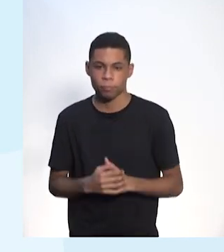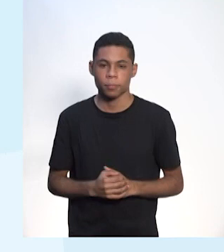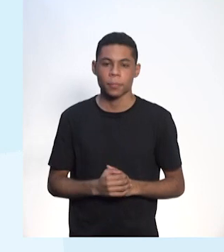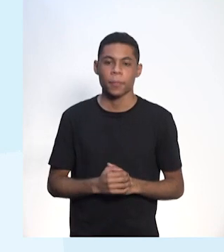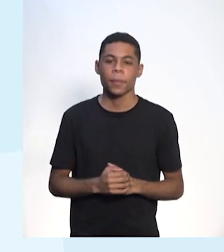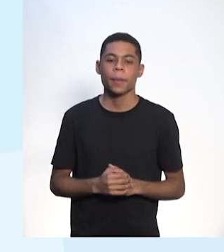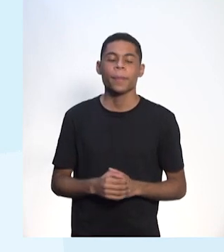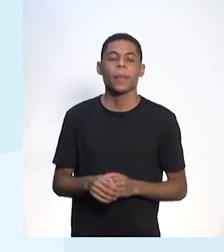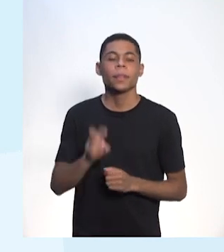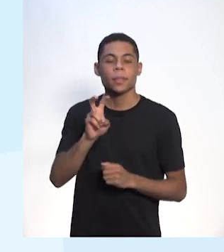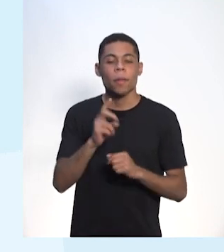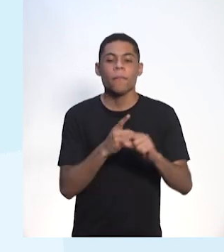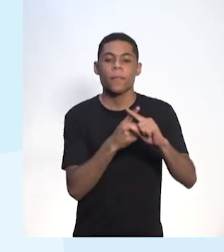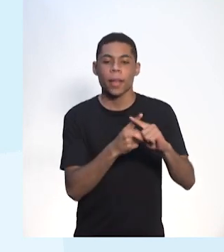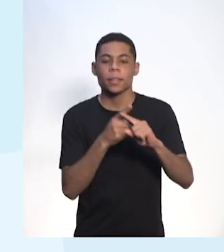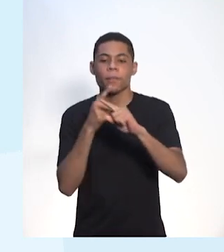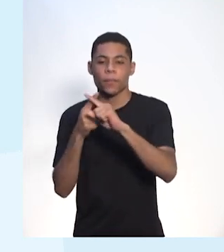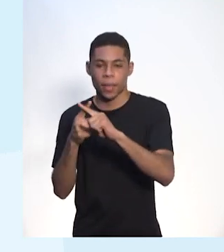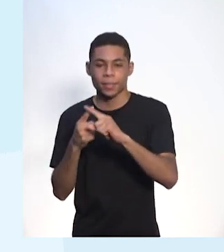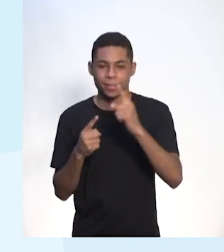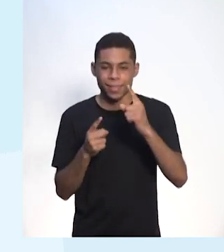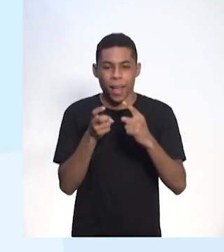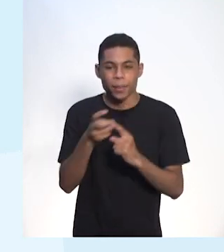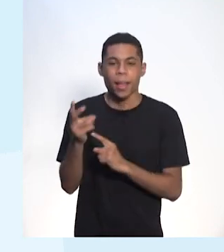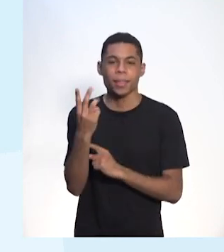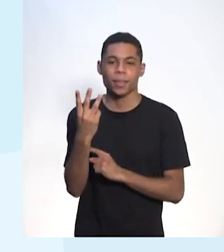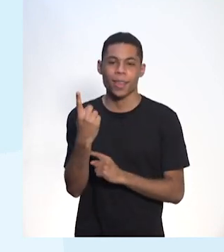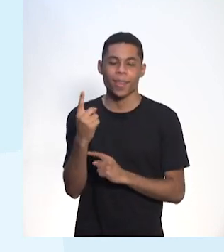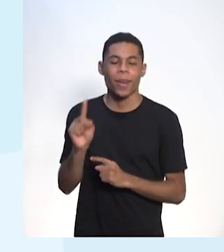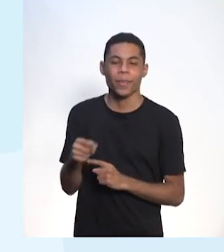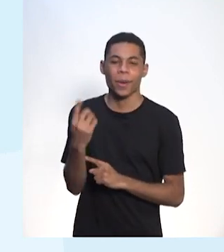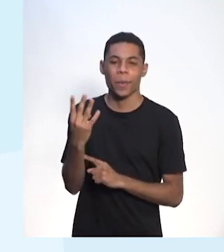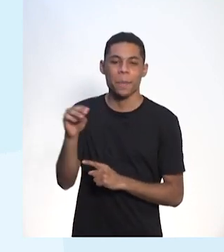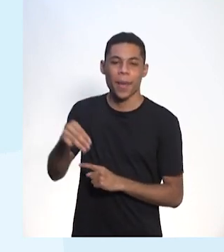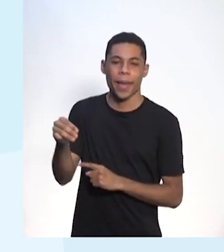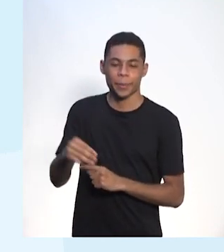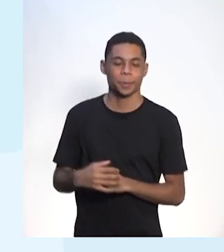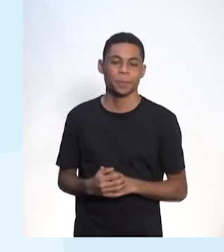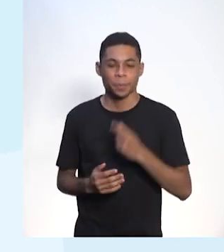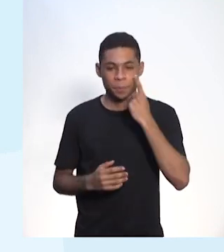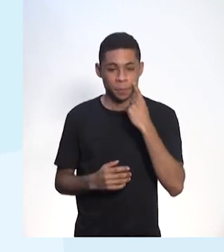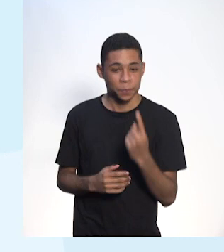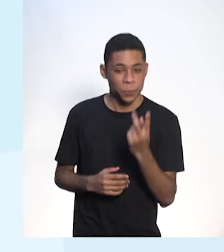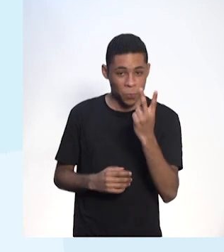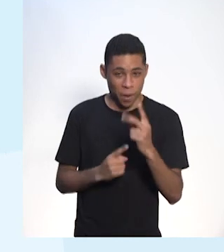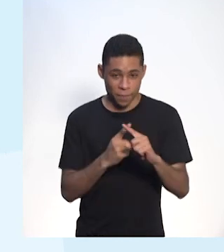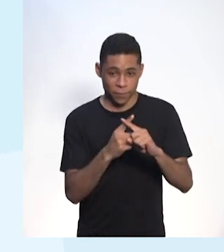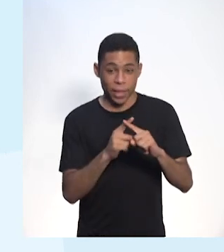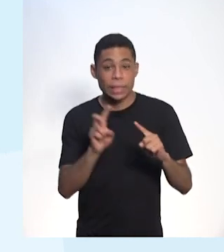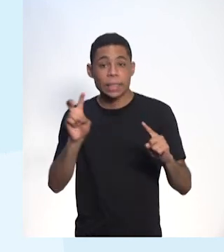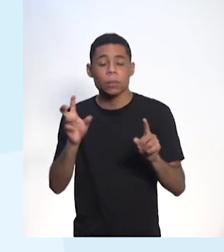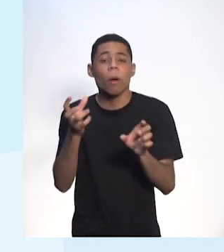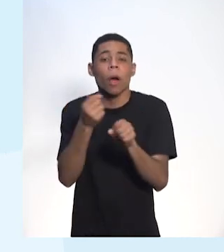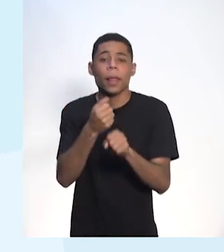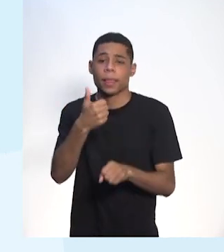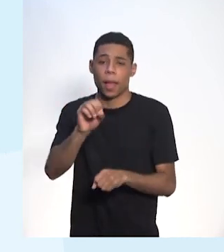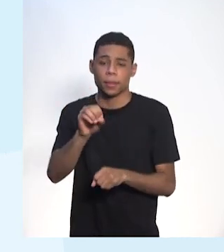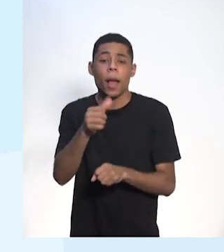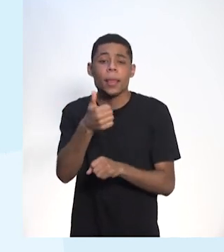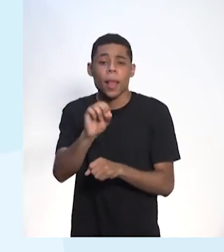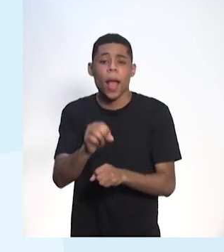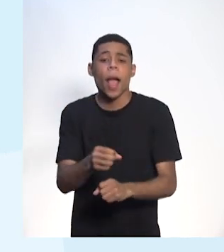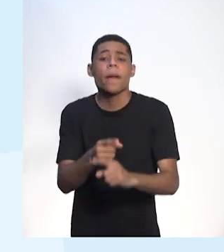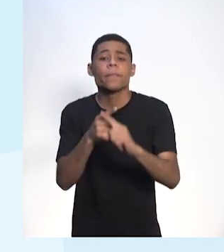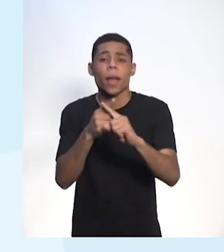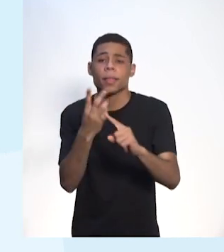só faço a multiplicação, tá, pessoal? Eu fiz a multiplicação assim, Alessandro, ó. 2 vezes 5 dá 10. 10